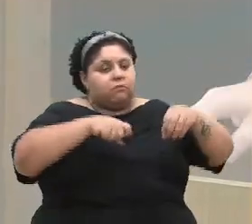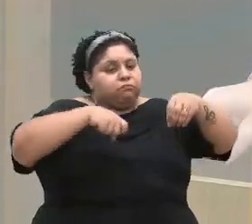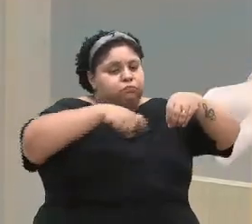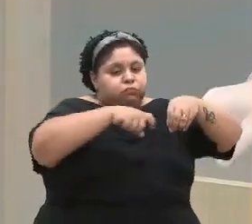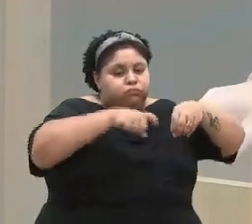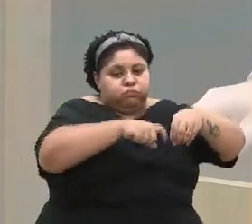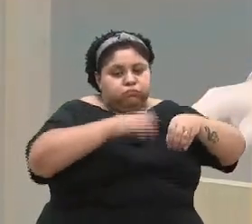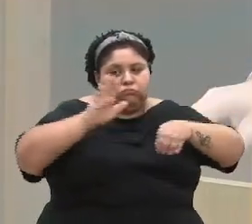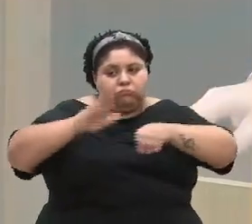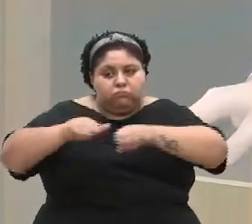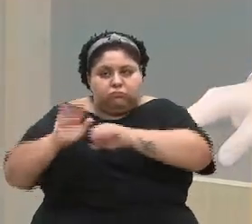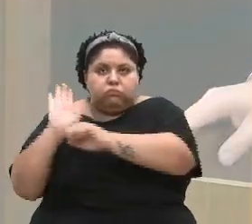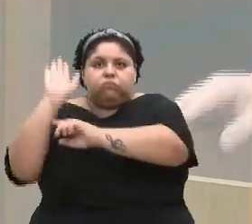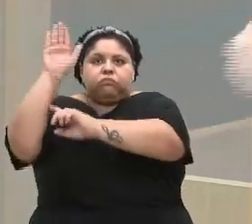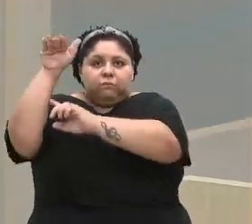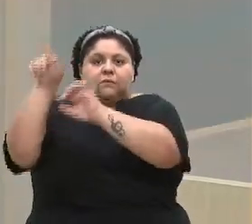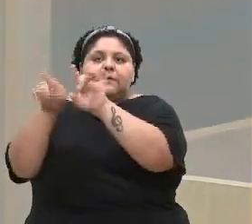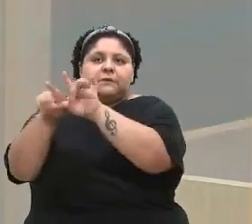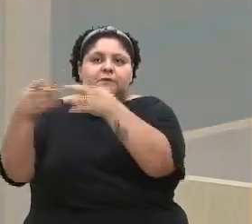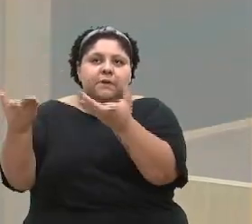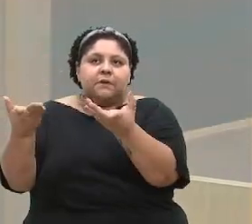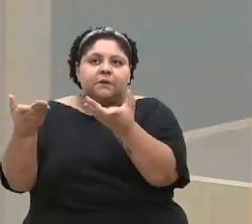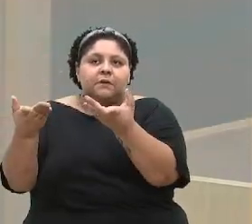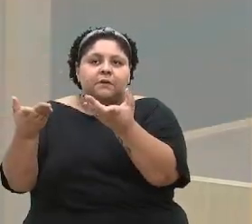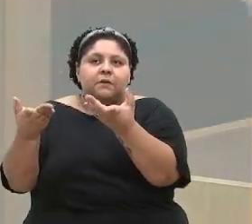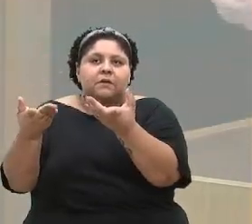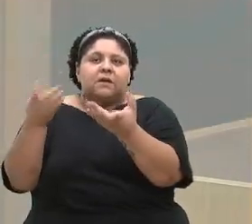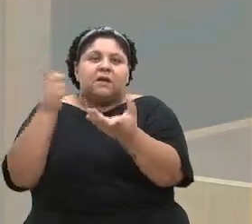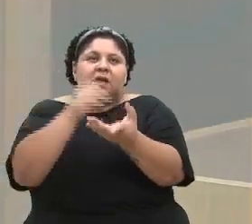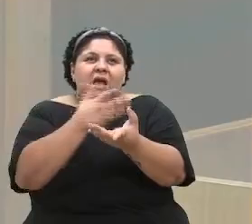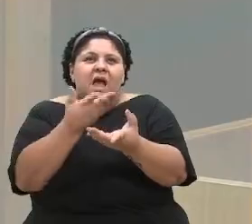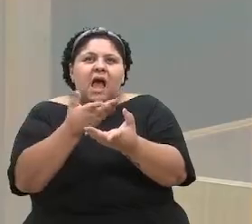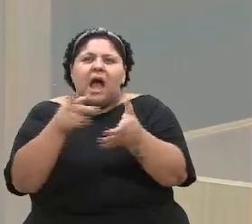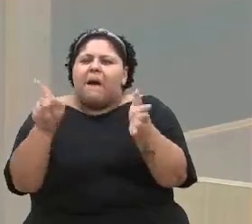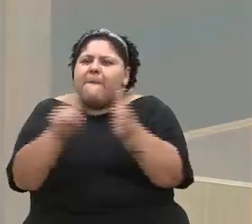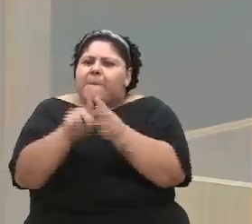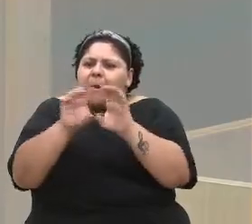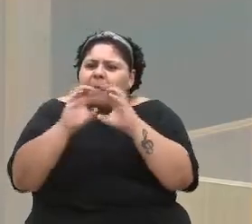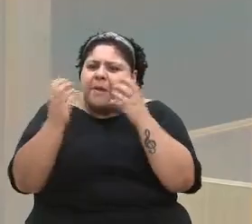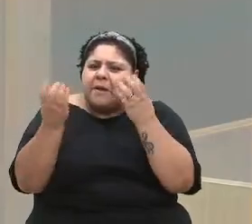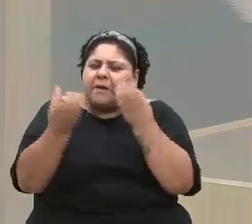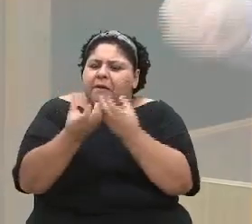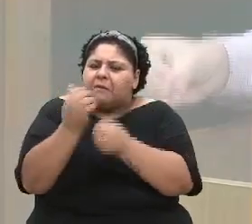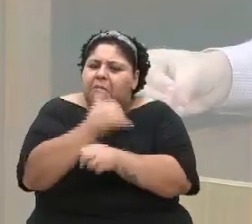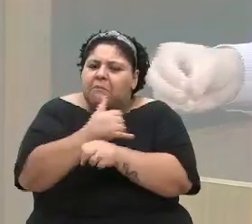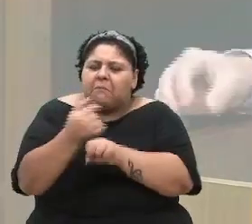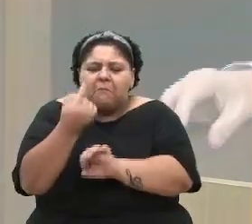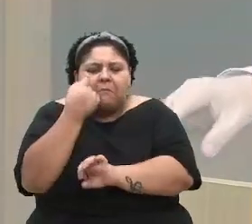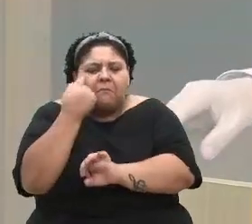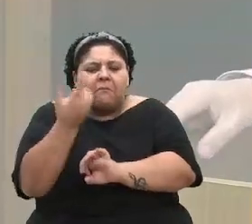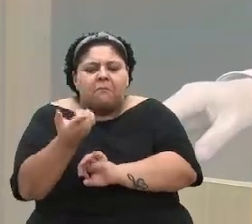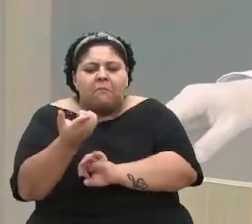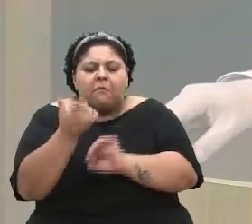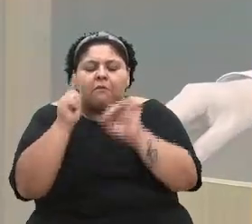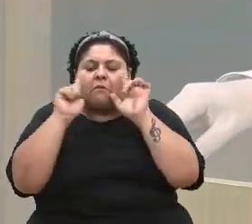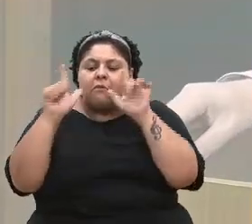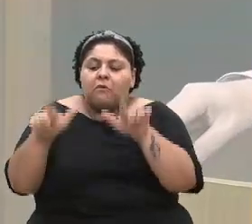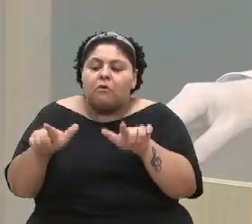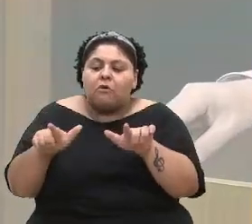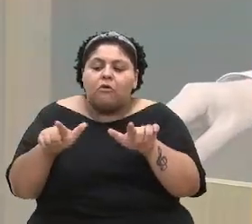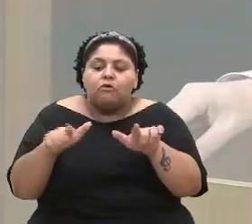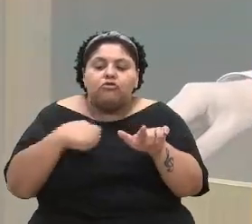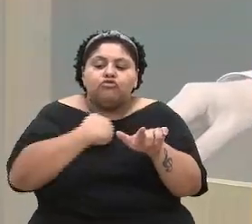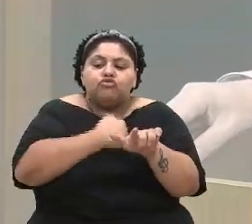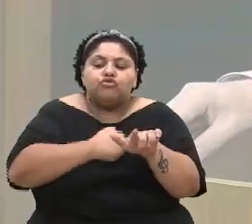o basquete, né? Isso faz com que a própria comunidade passe a olhar a área com outros